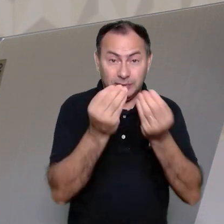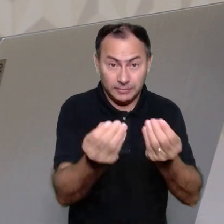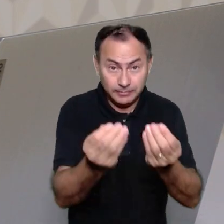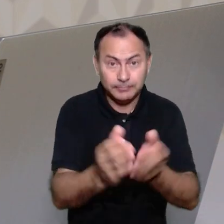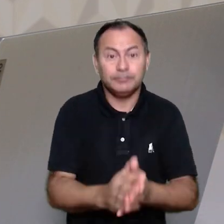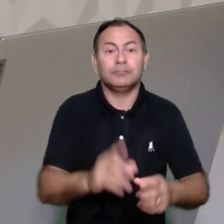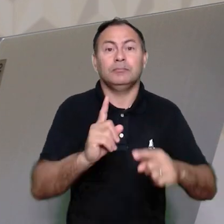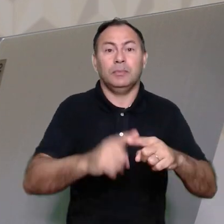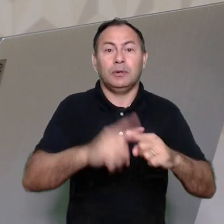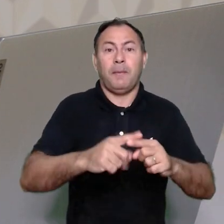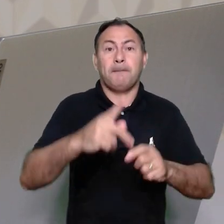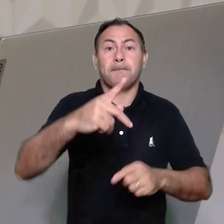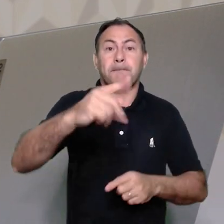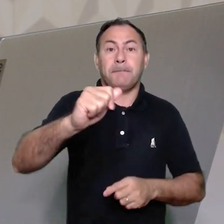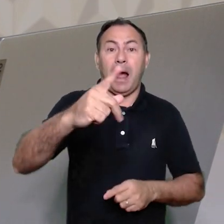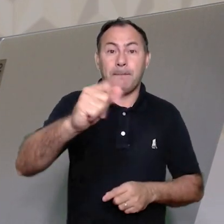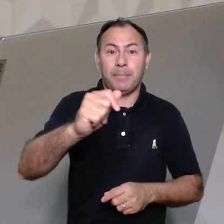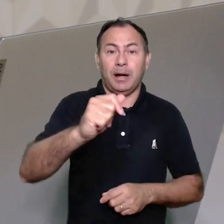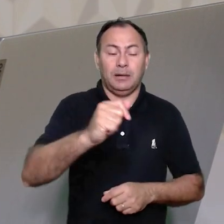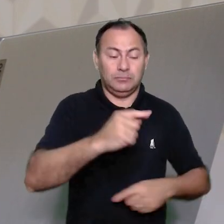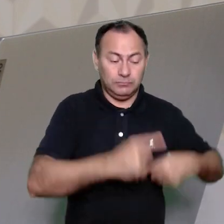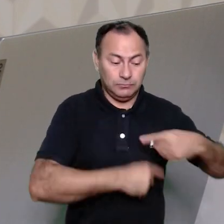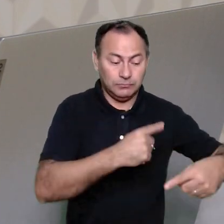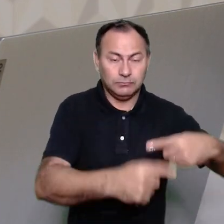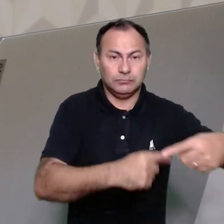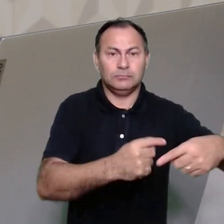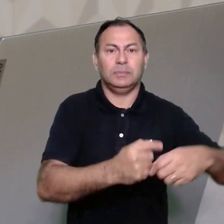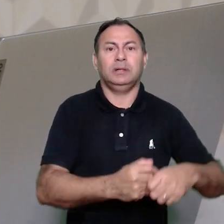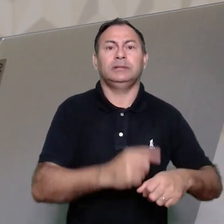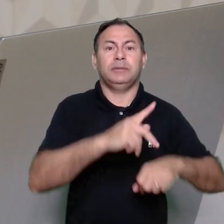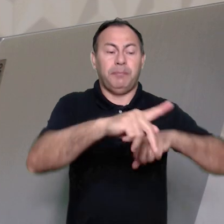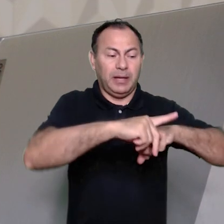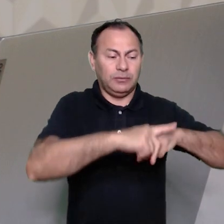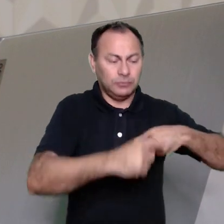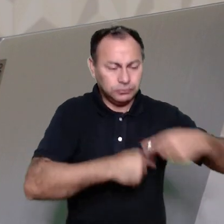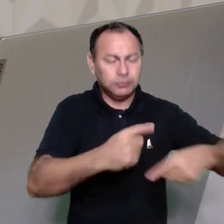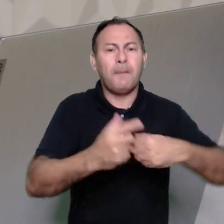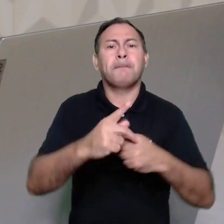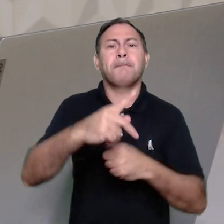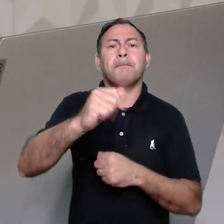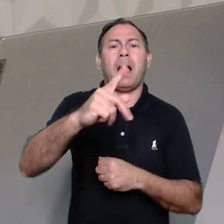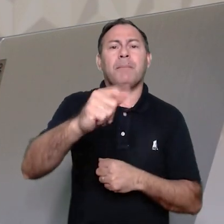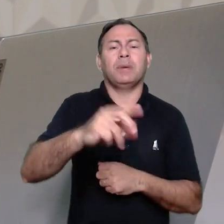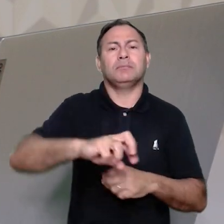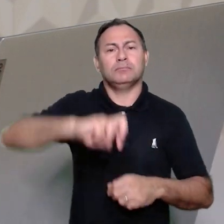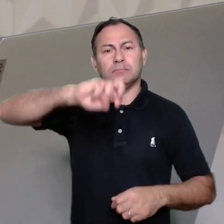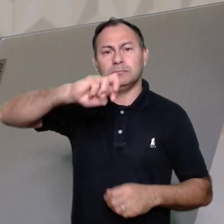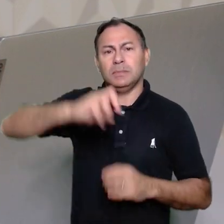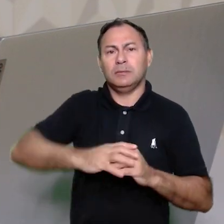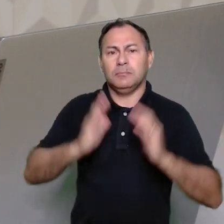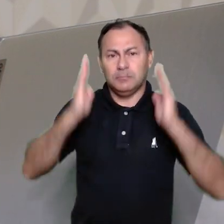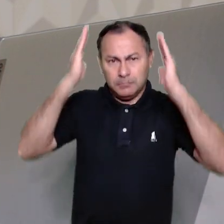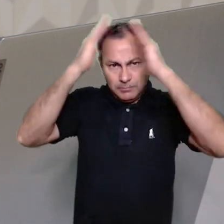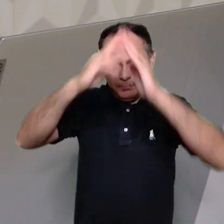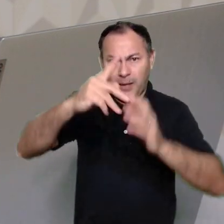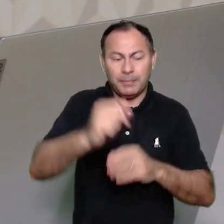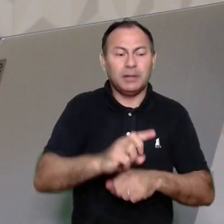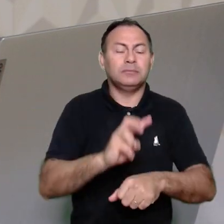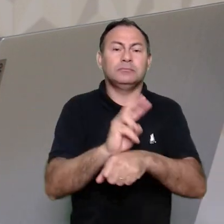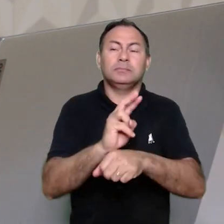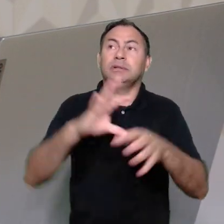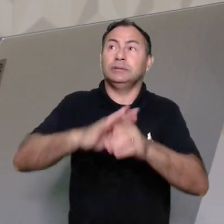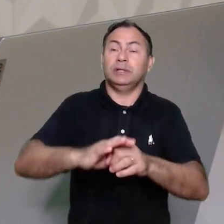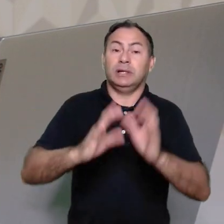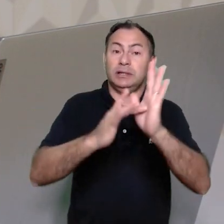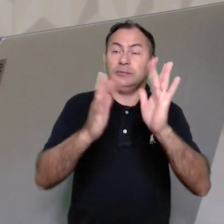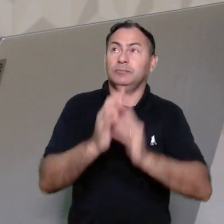transmitindo. Porque o Papa, os sucessores de Pedro, eles são vigários de Cristo. Eles fazem aqui